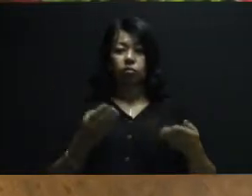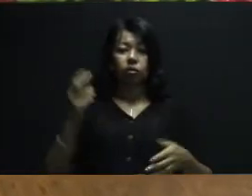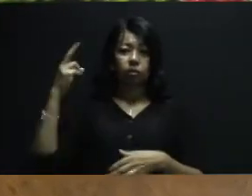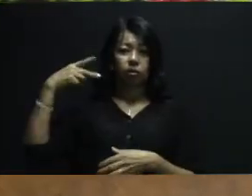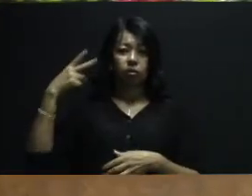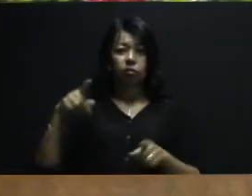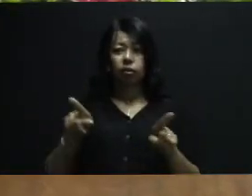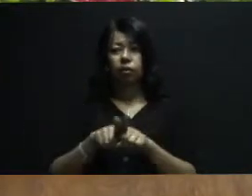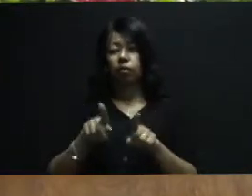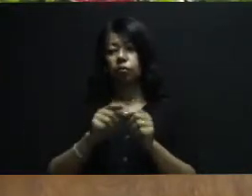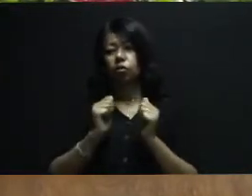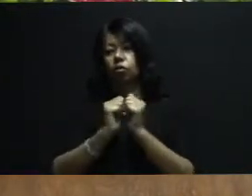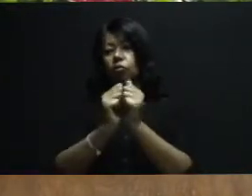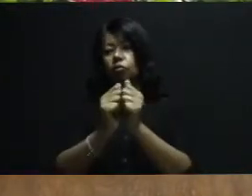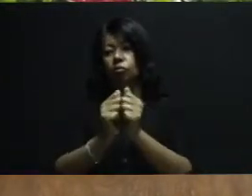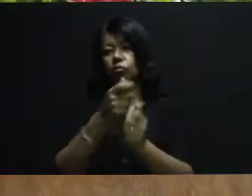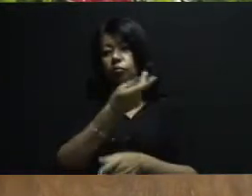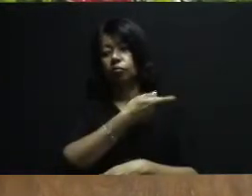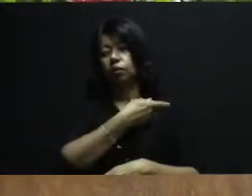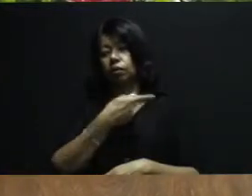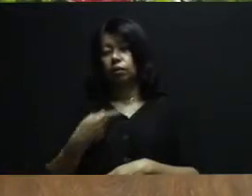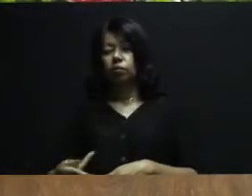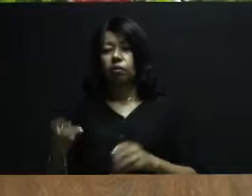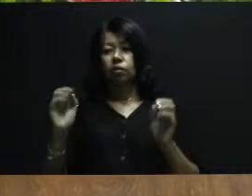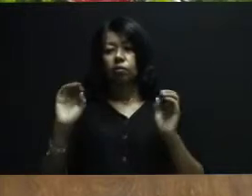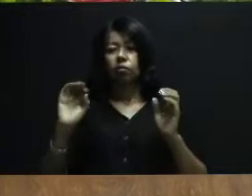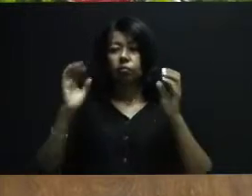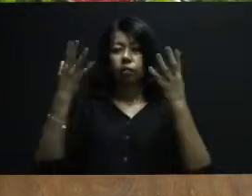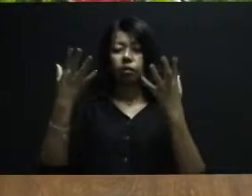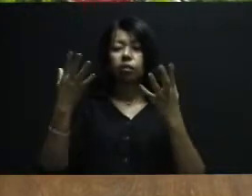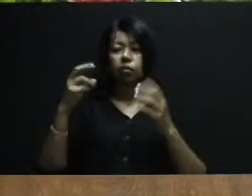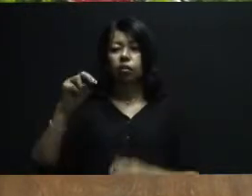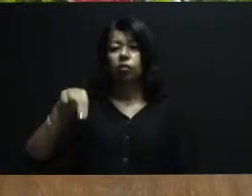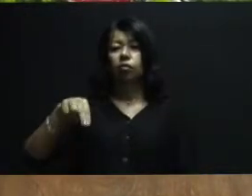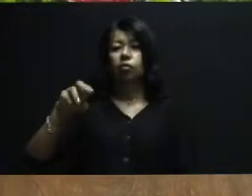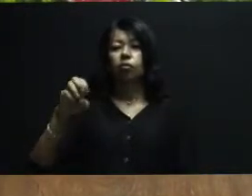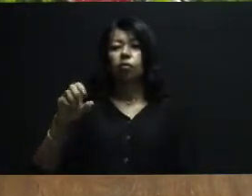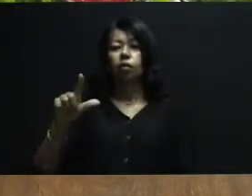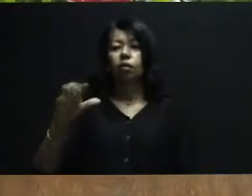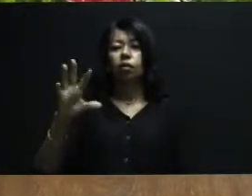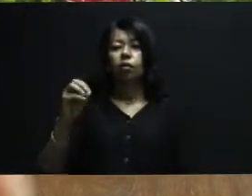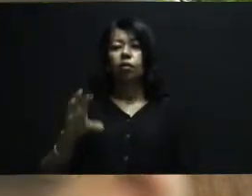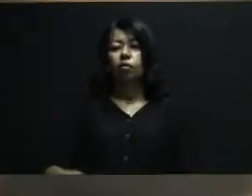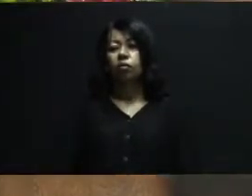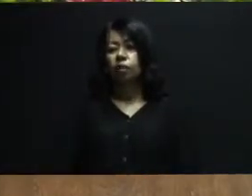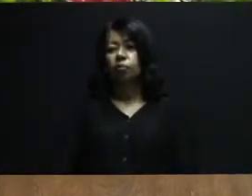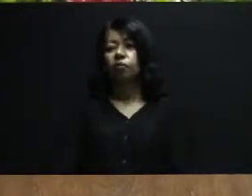para também, em conjunto com essa presidência, proceder à homenagem ao senhor Nélio Roberto Vasques.